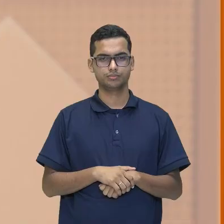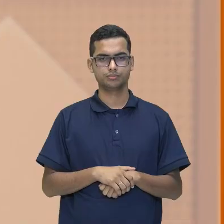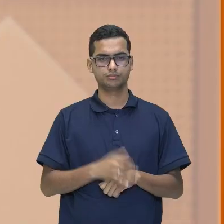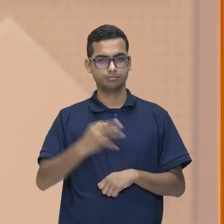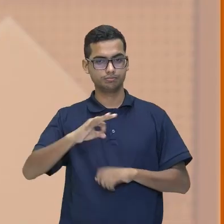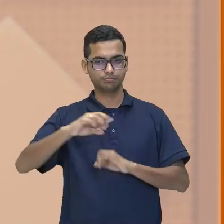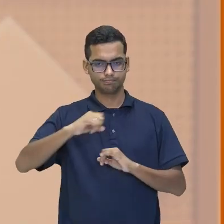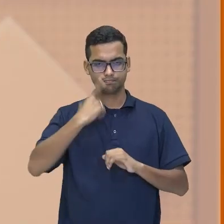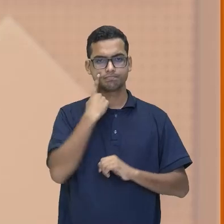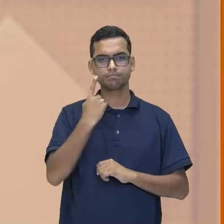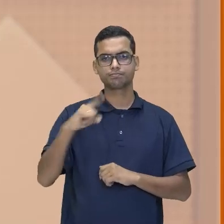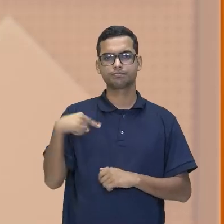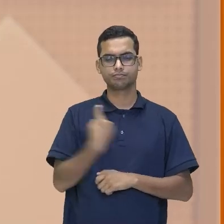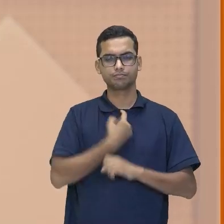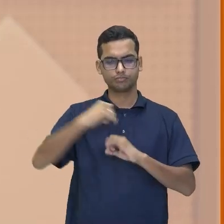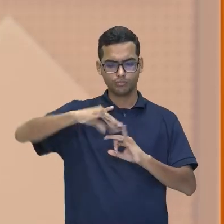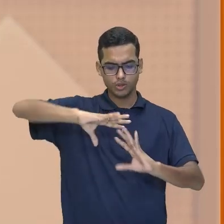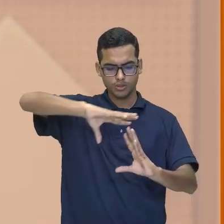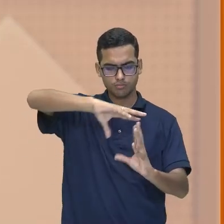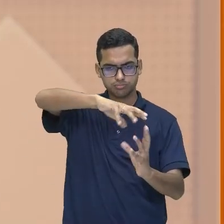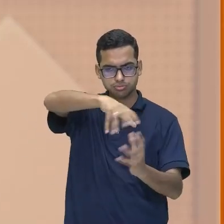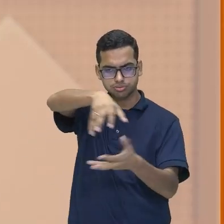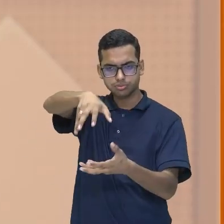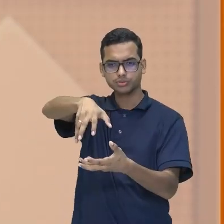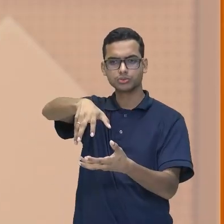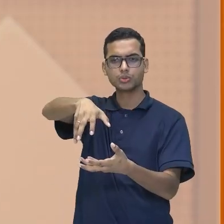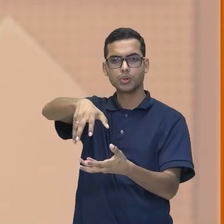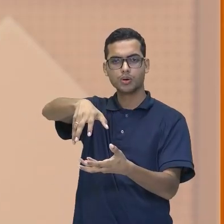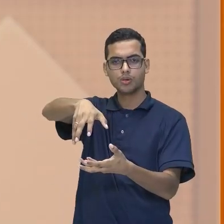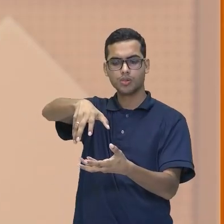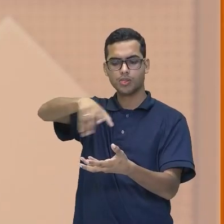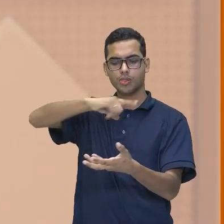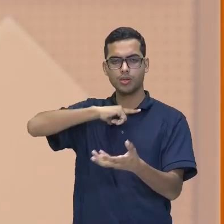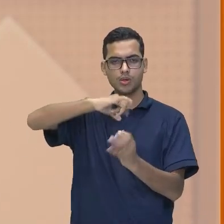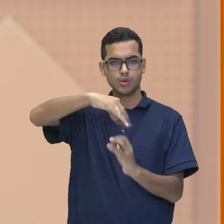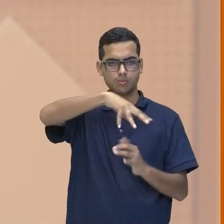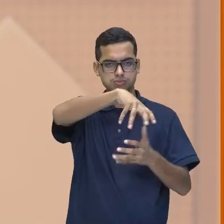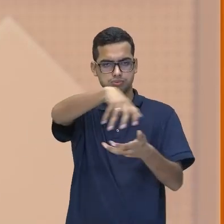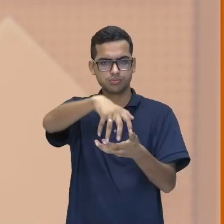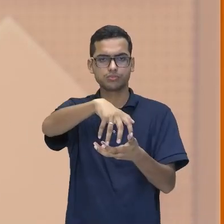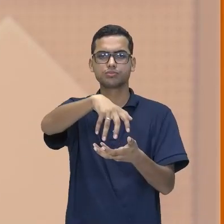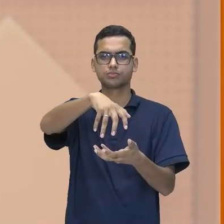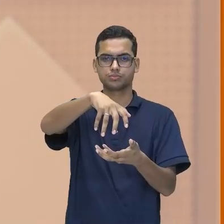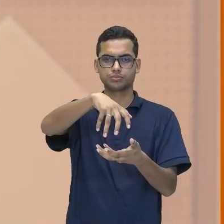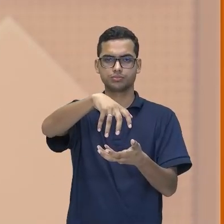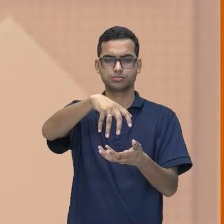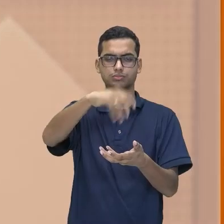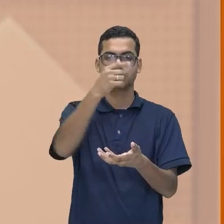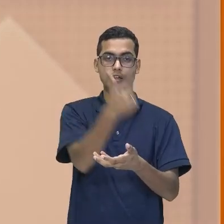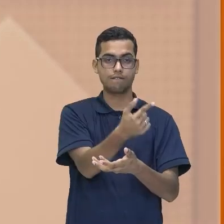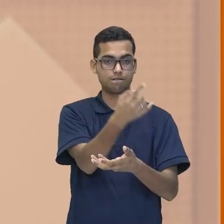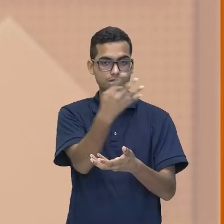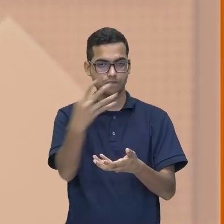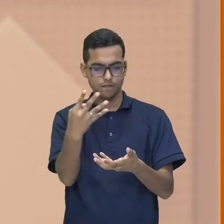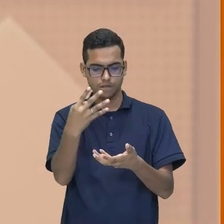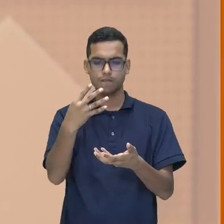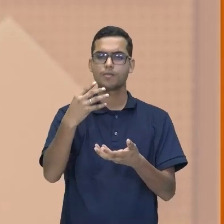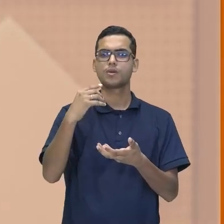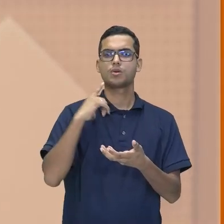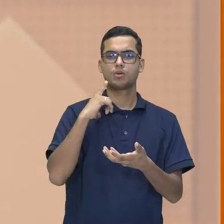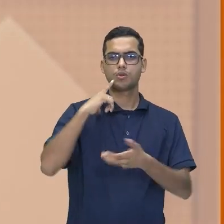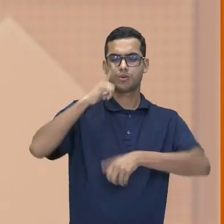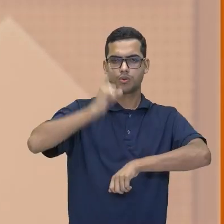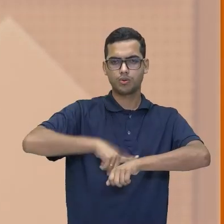Então, a nossa Terra ela está aí dividida em 4 faixas, em 24 faixas